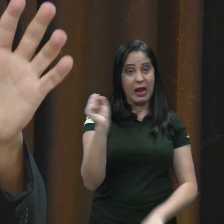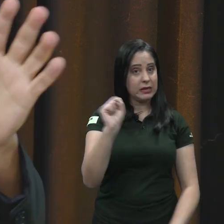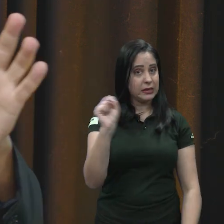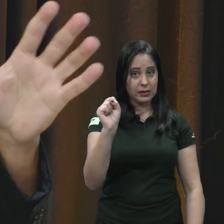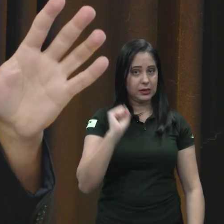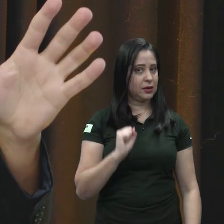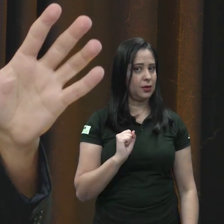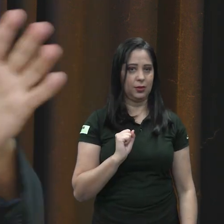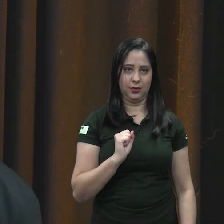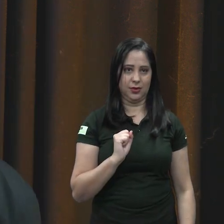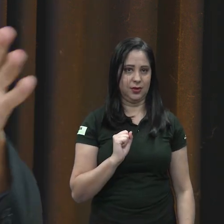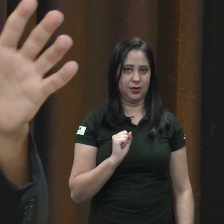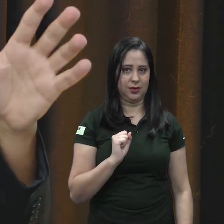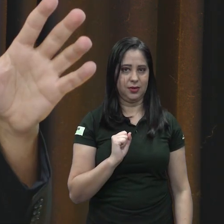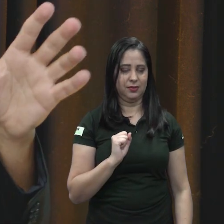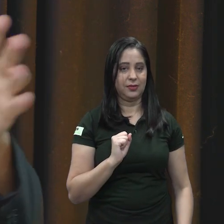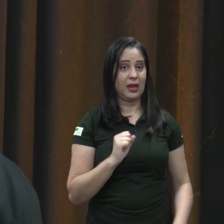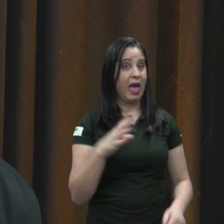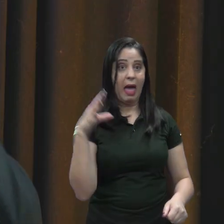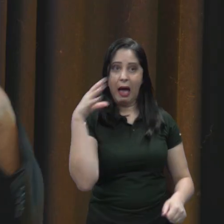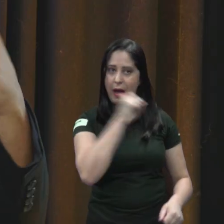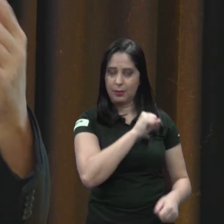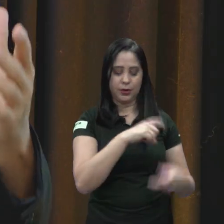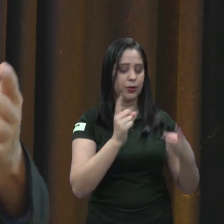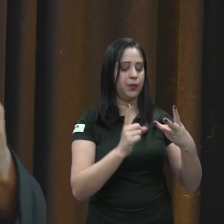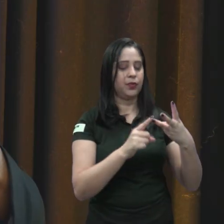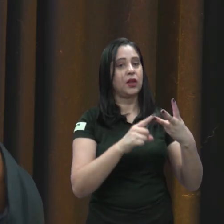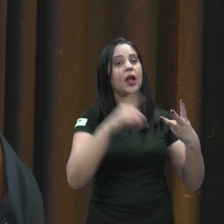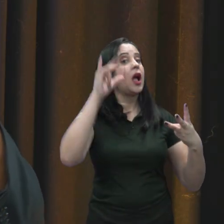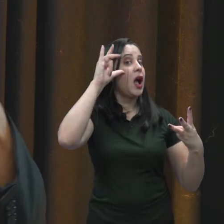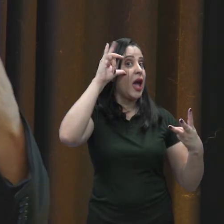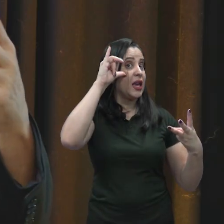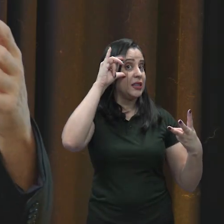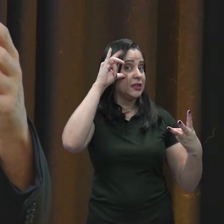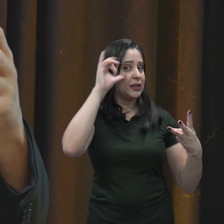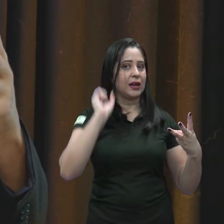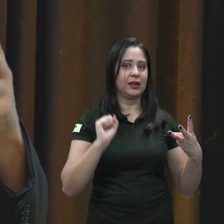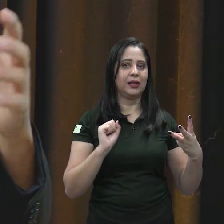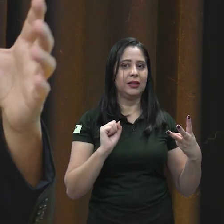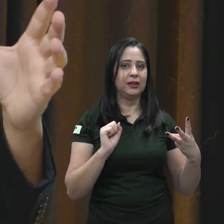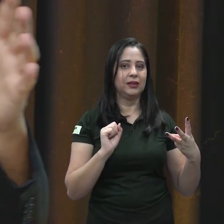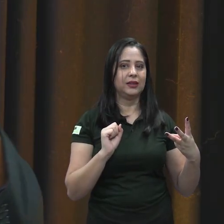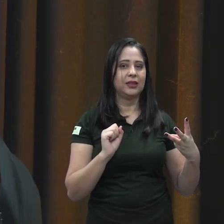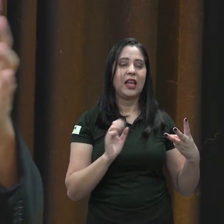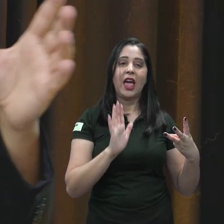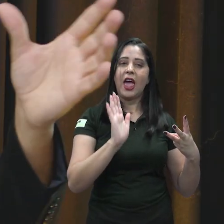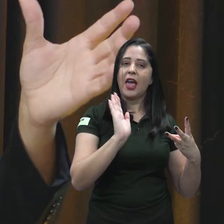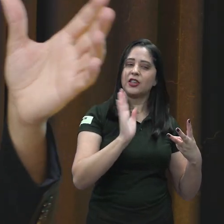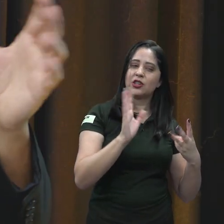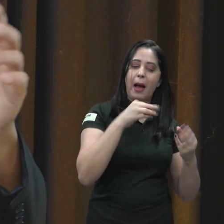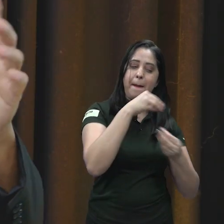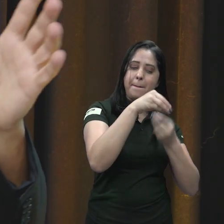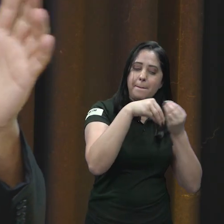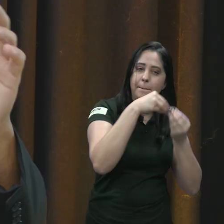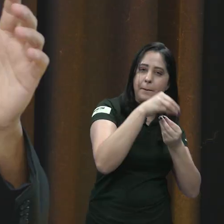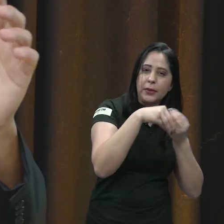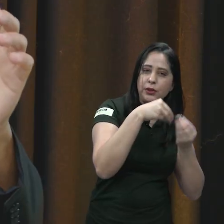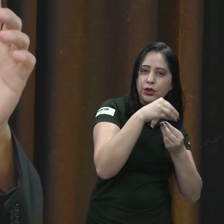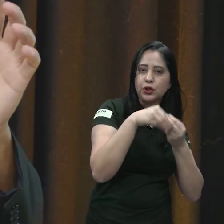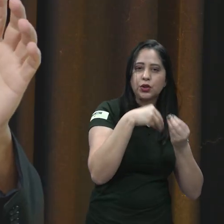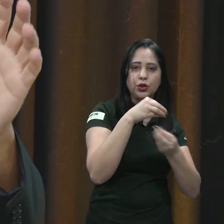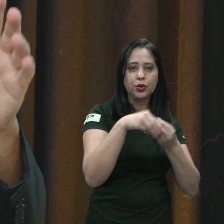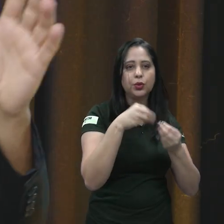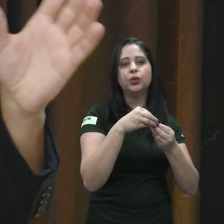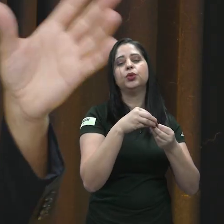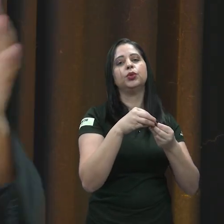se você não pegar a atenção da pessoa ali, acabou, né? O Instagram já é um pouco, já tem uma mescla entre, vamos falar,